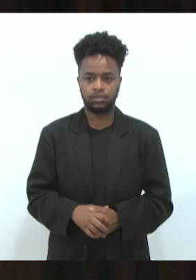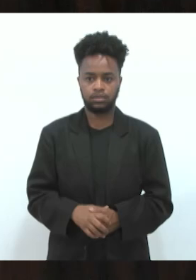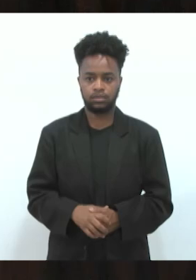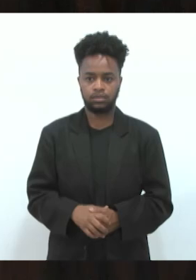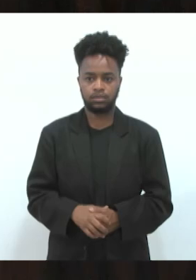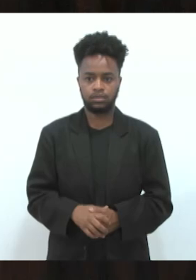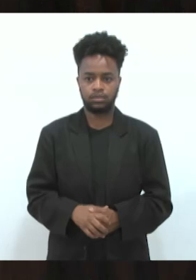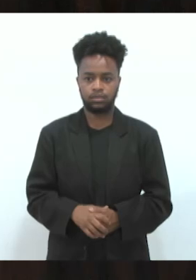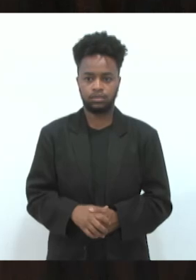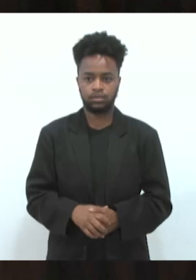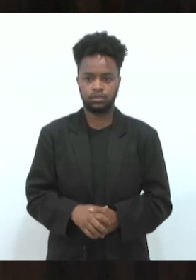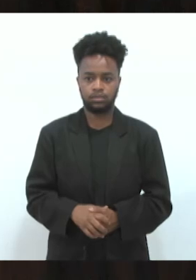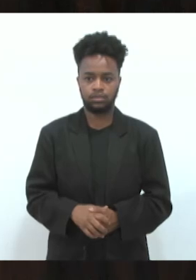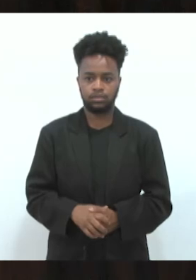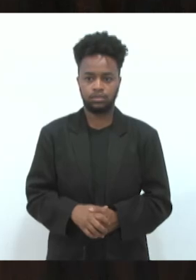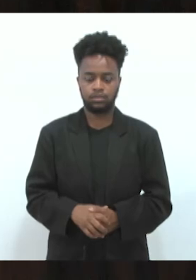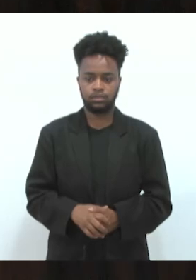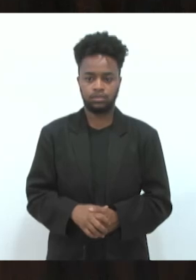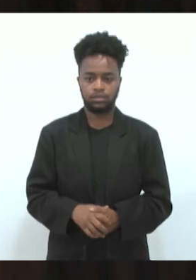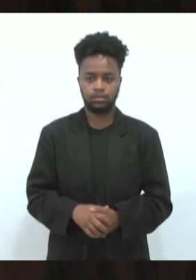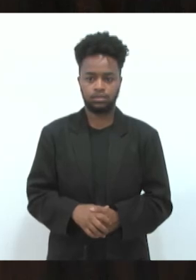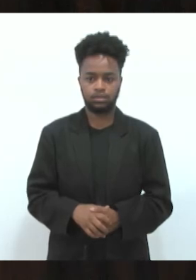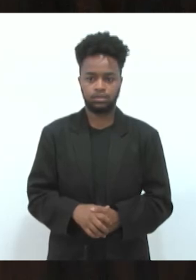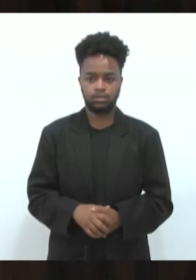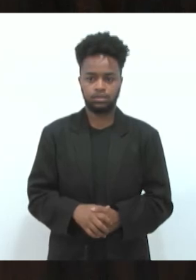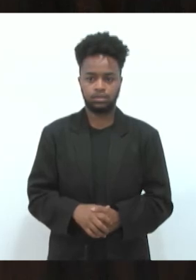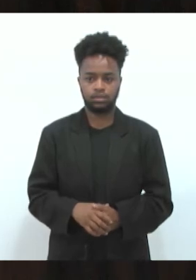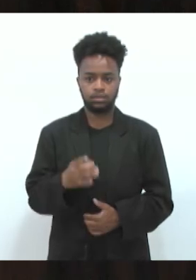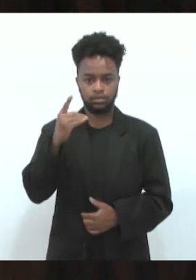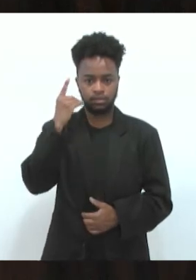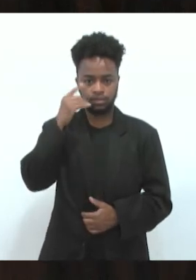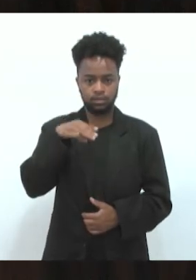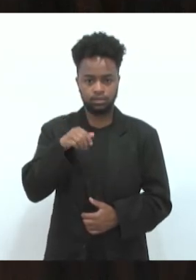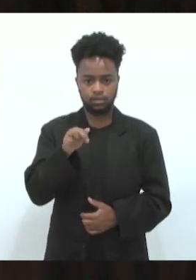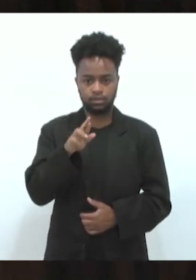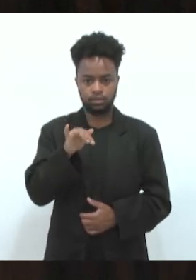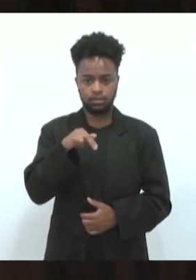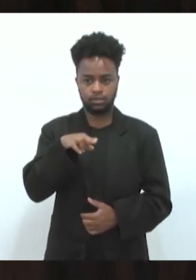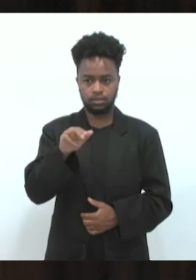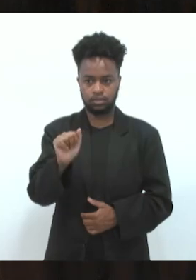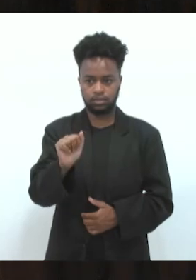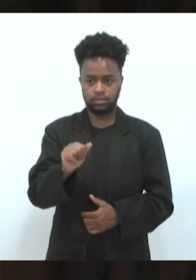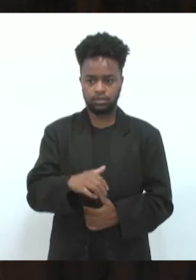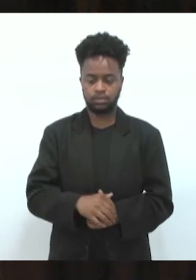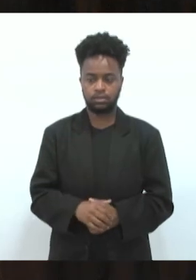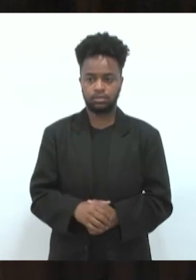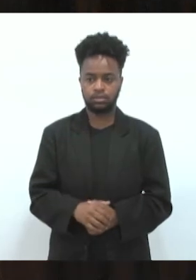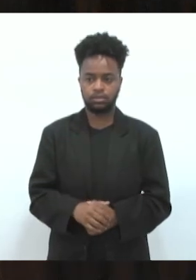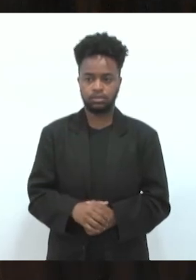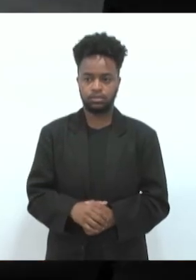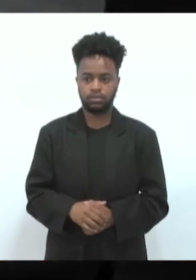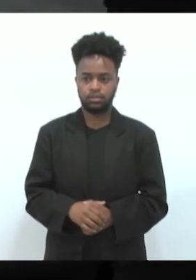Só vai ter, sabe quem? O Marina do MST. Deputada Marina do MST.